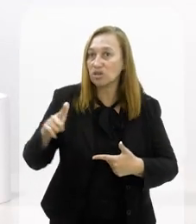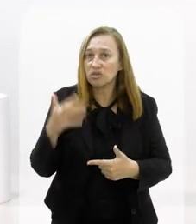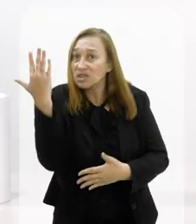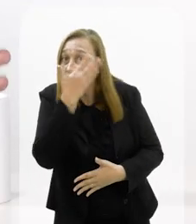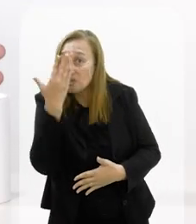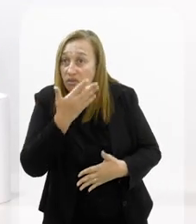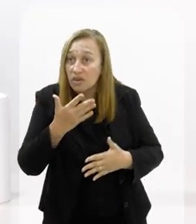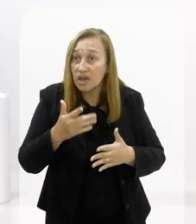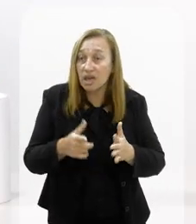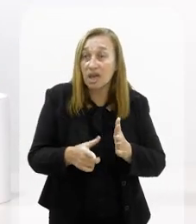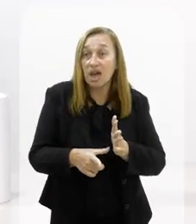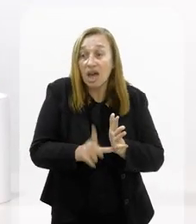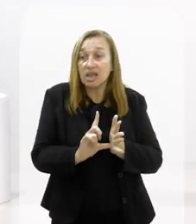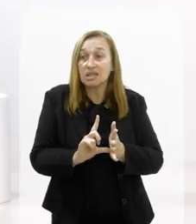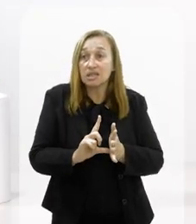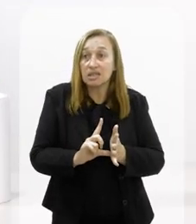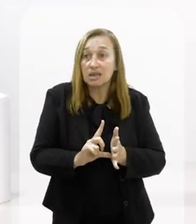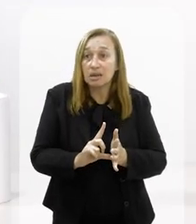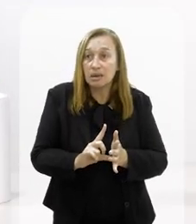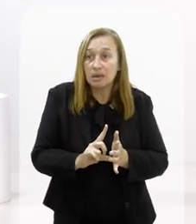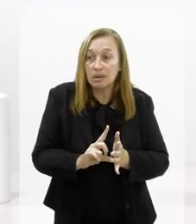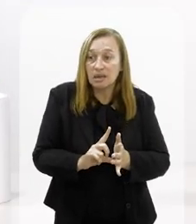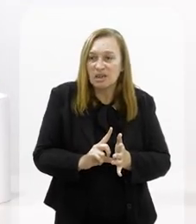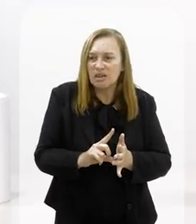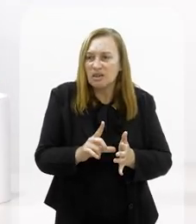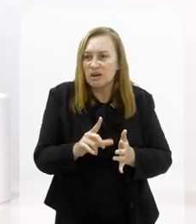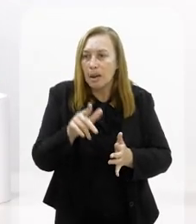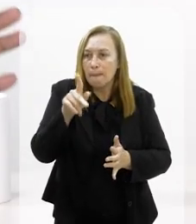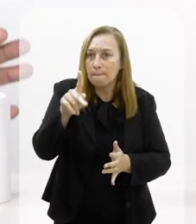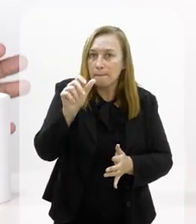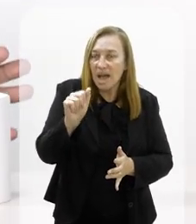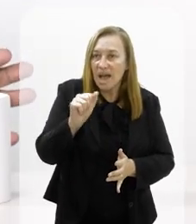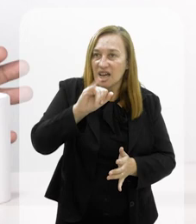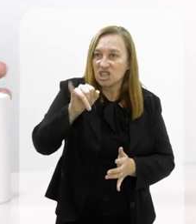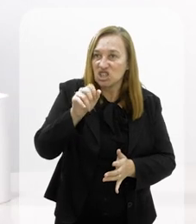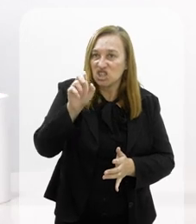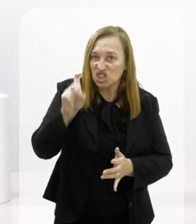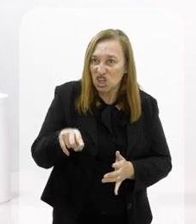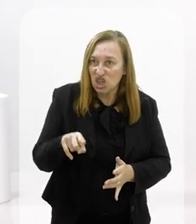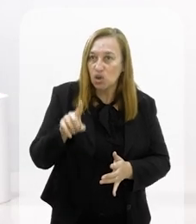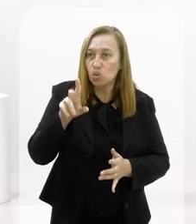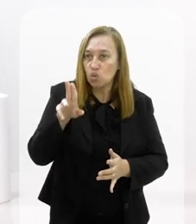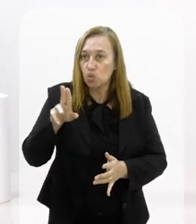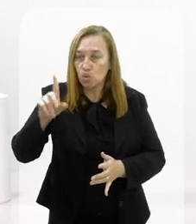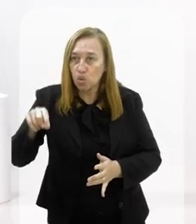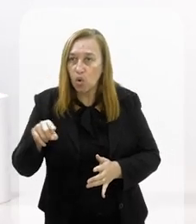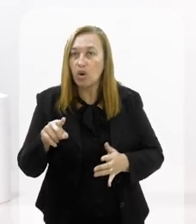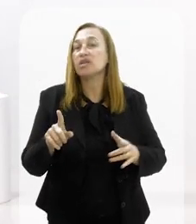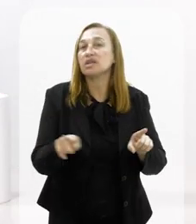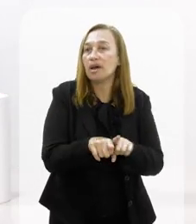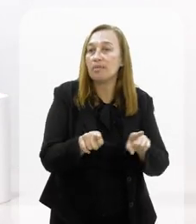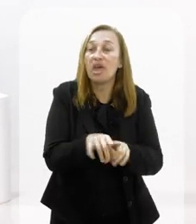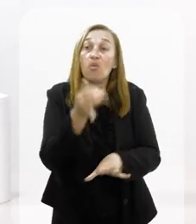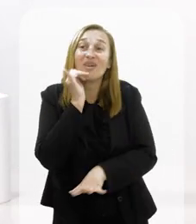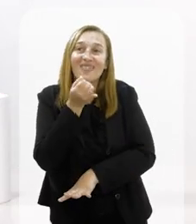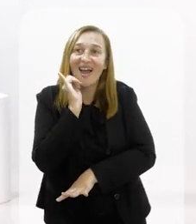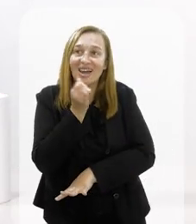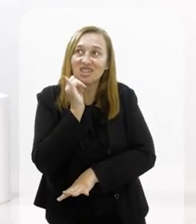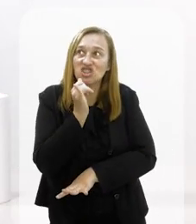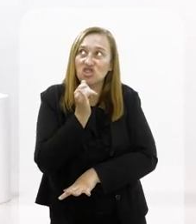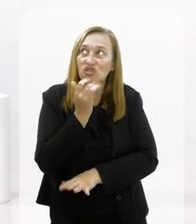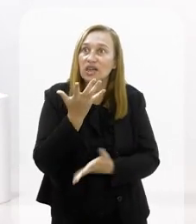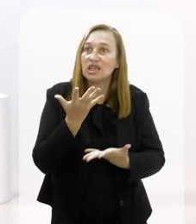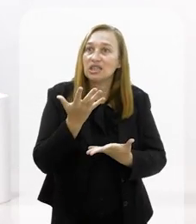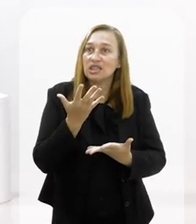primeiro momento você não enxerga tem diversas possibilidades e isso é também uma forma de